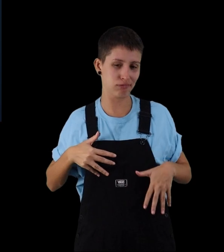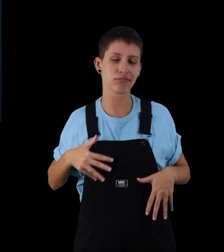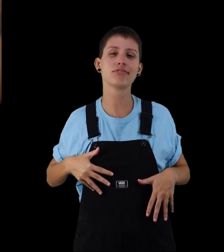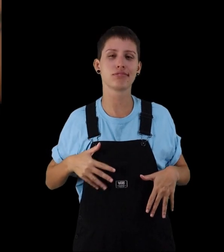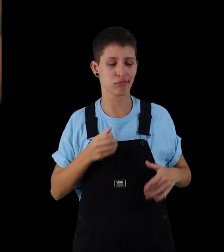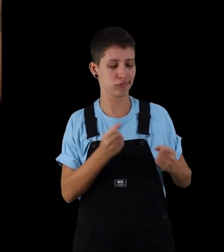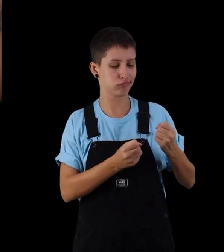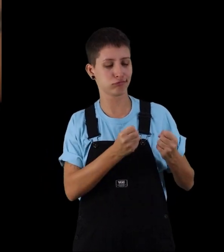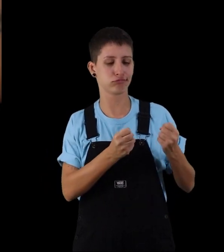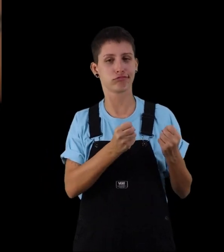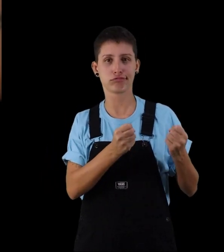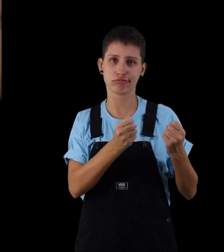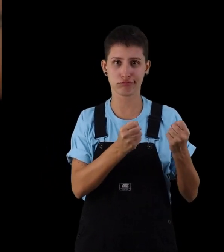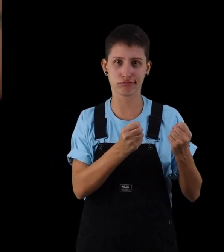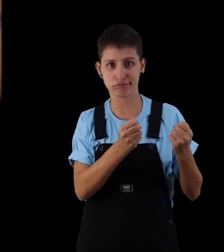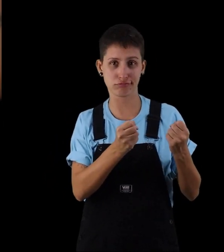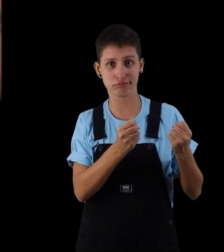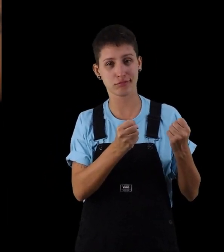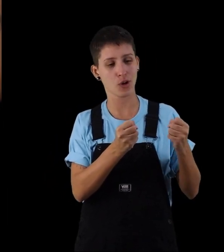de mola.